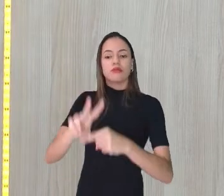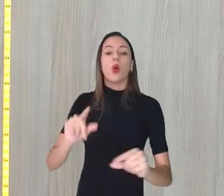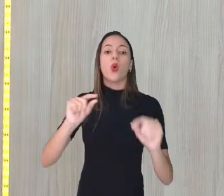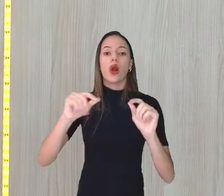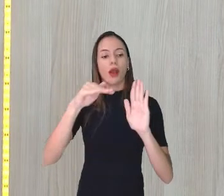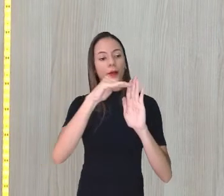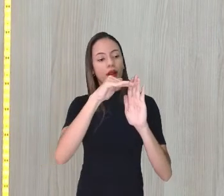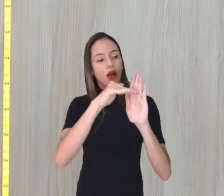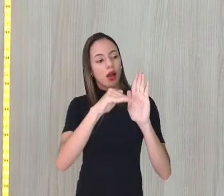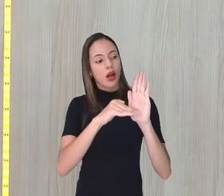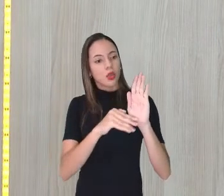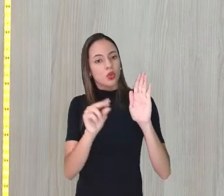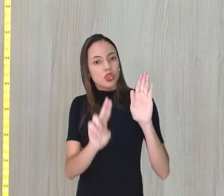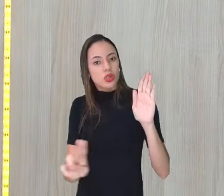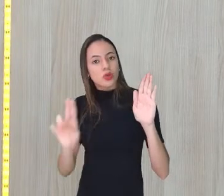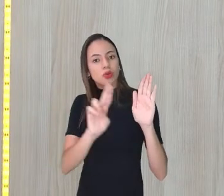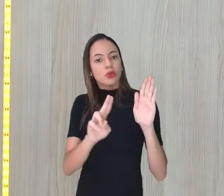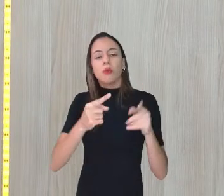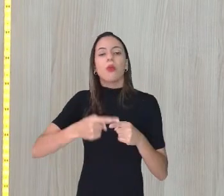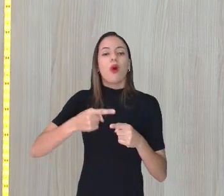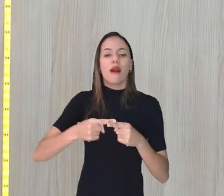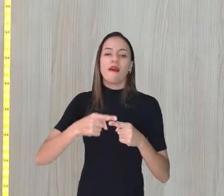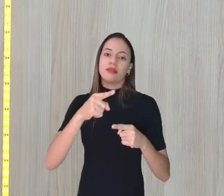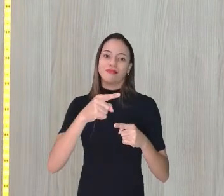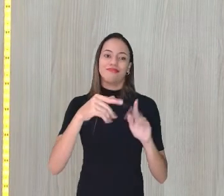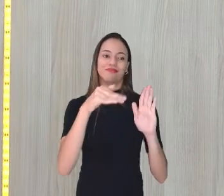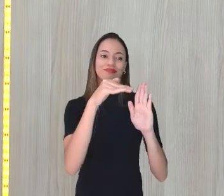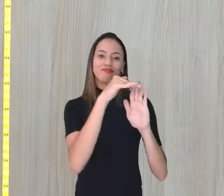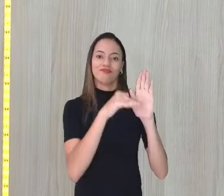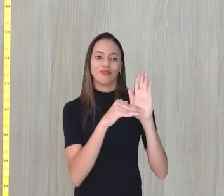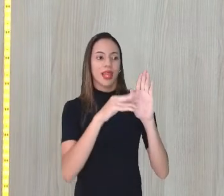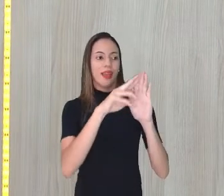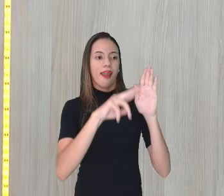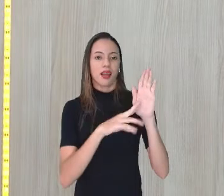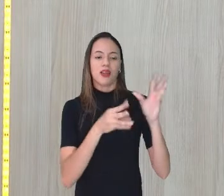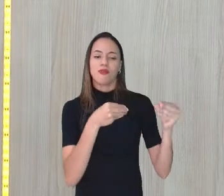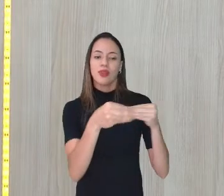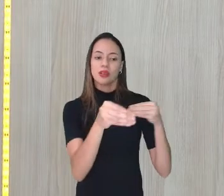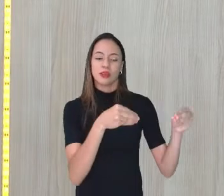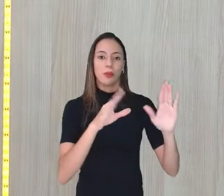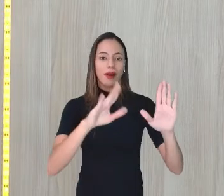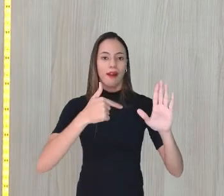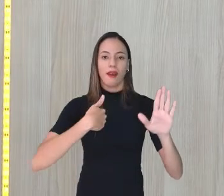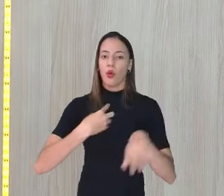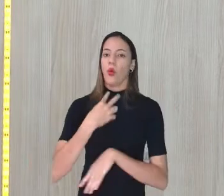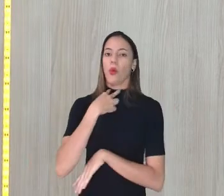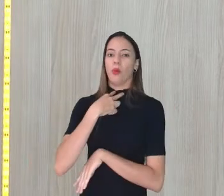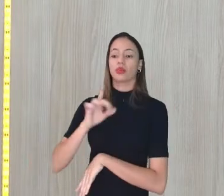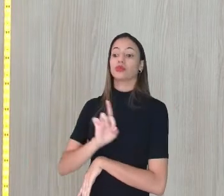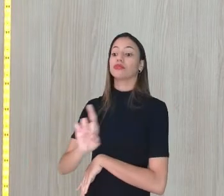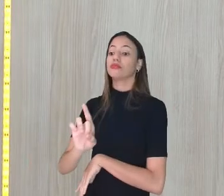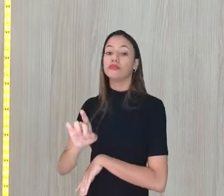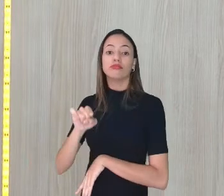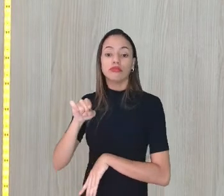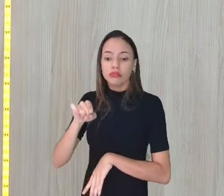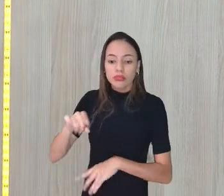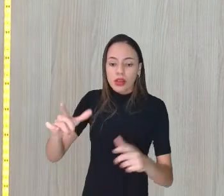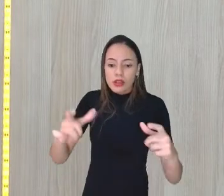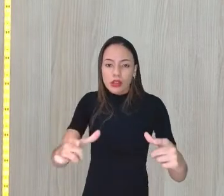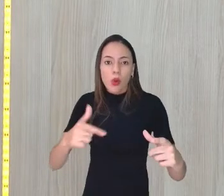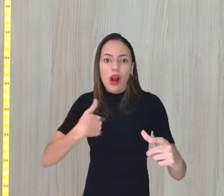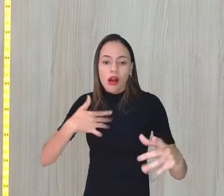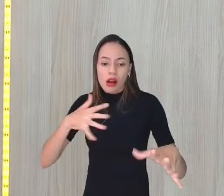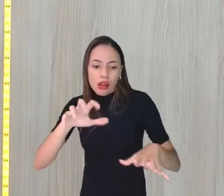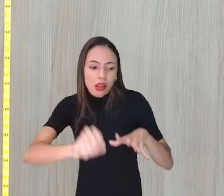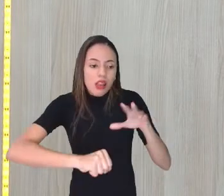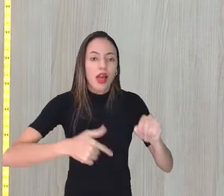de manejo. isso, Porque apesar de ser flexível, mas eu não posso fazer o que eu quero, né? exato. Chegar ali, aquele terreno,